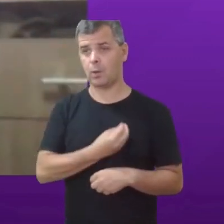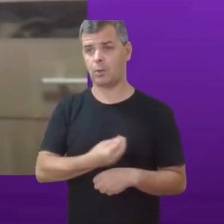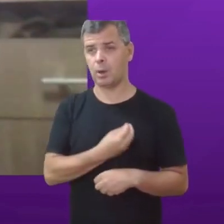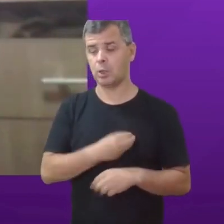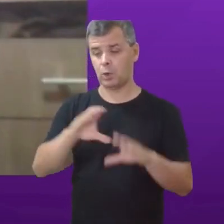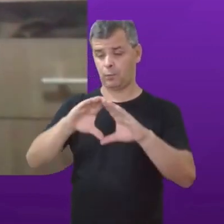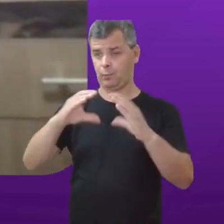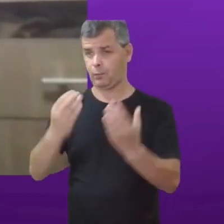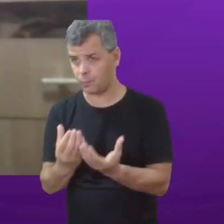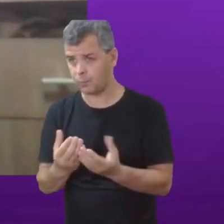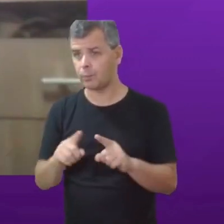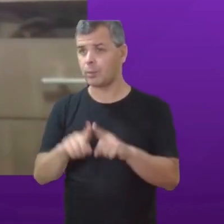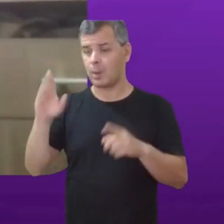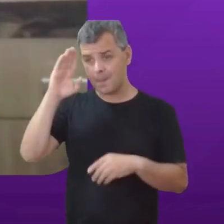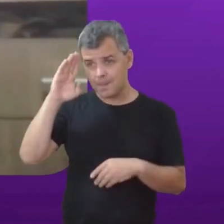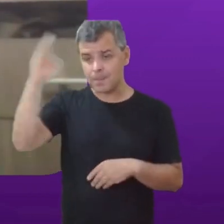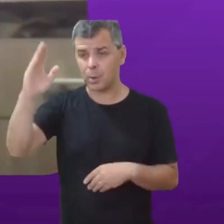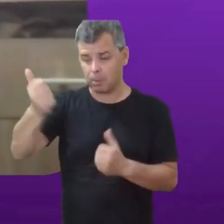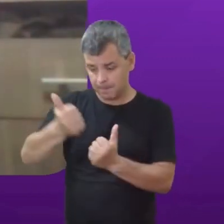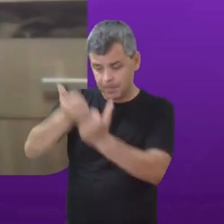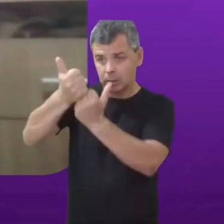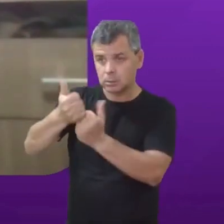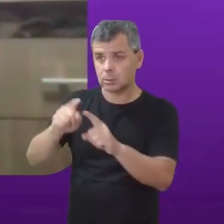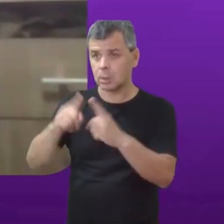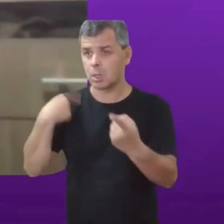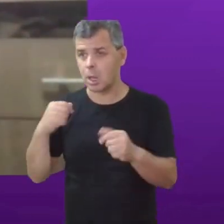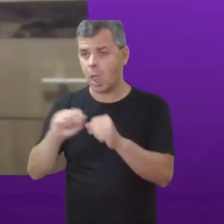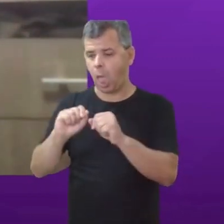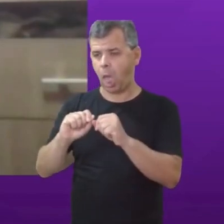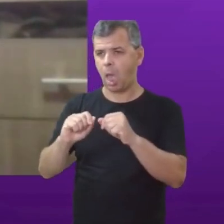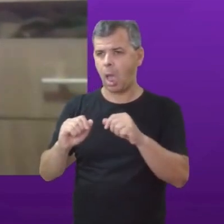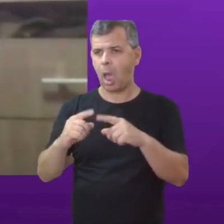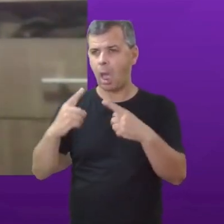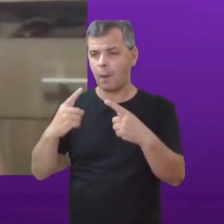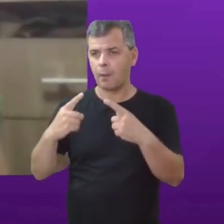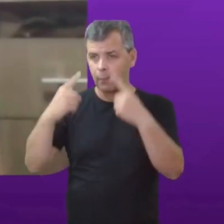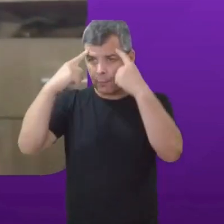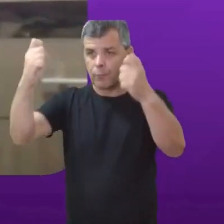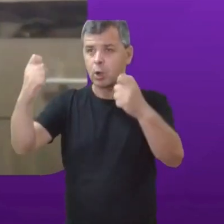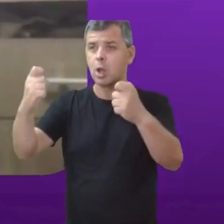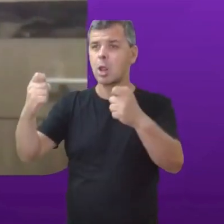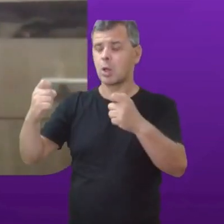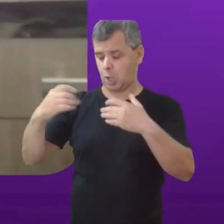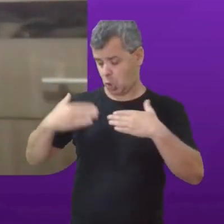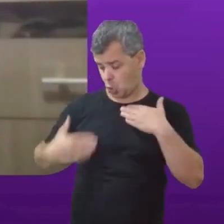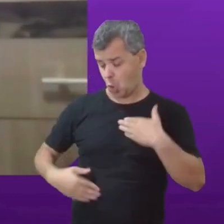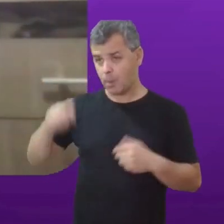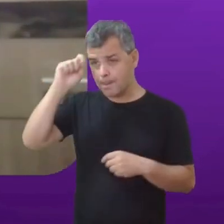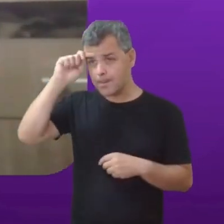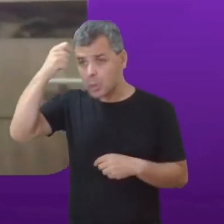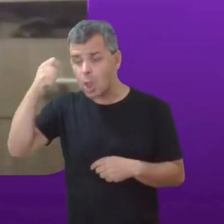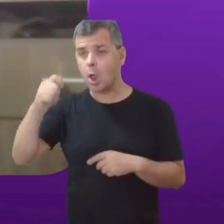suas comunidades, e um dos principais pilares disso é combater o genocídio que ameaça sistematicamente esses corpos, isso